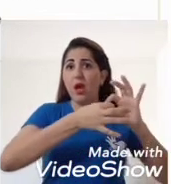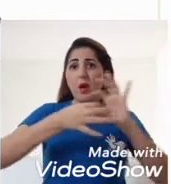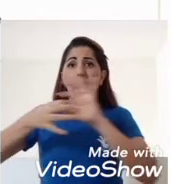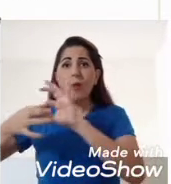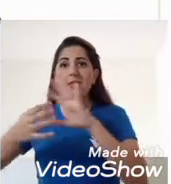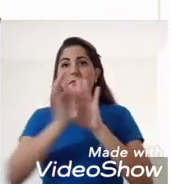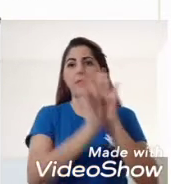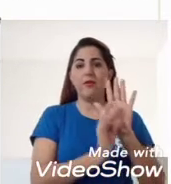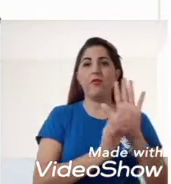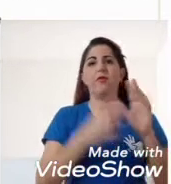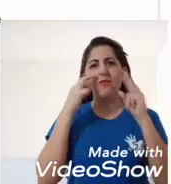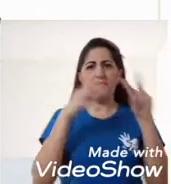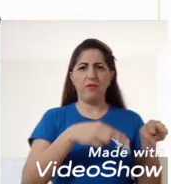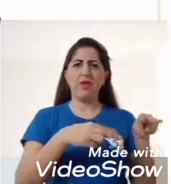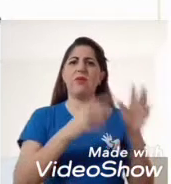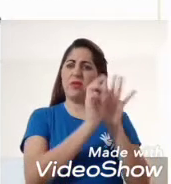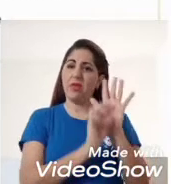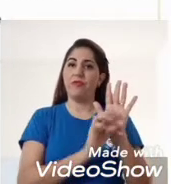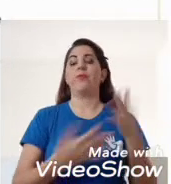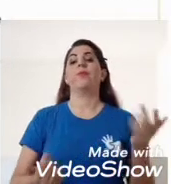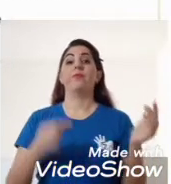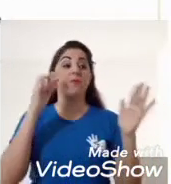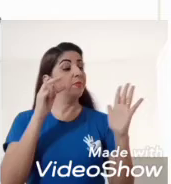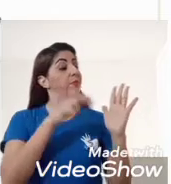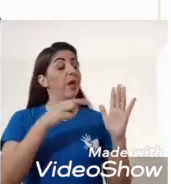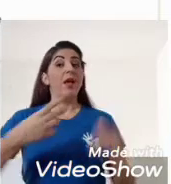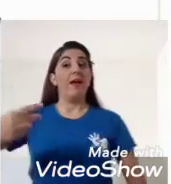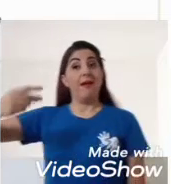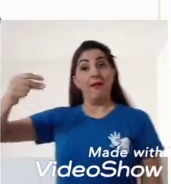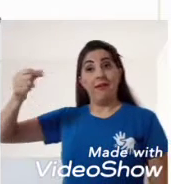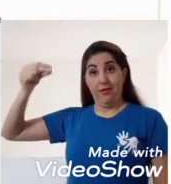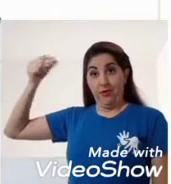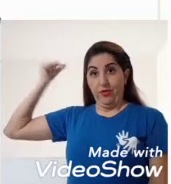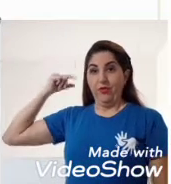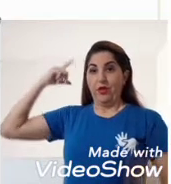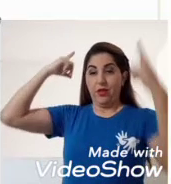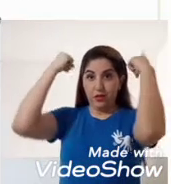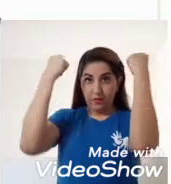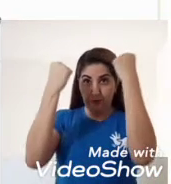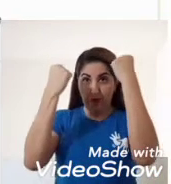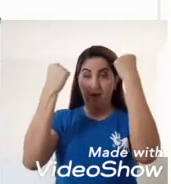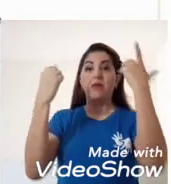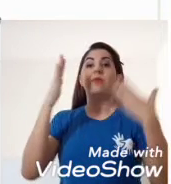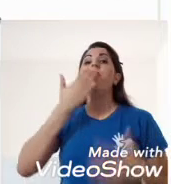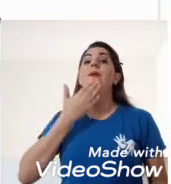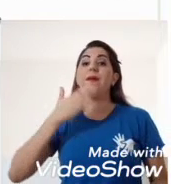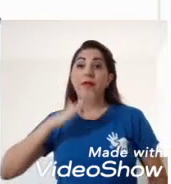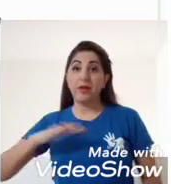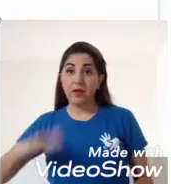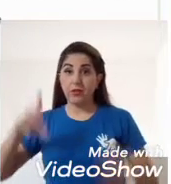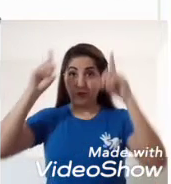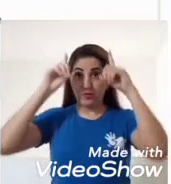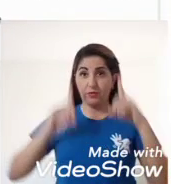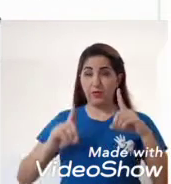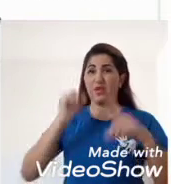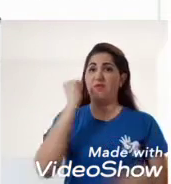texto. Na antiga Esparta, crianças com deficiência eram assassinadas, não poderiam ser guerreiras,